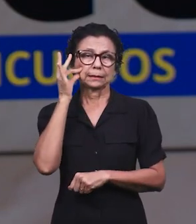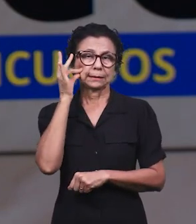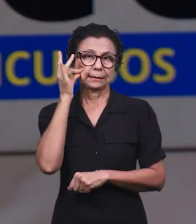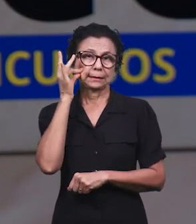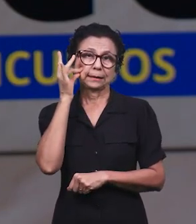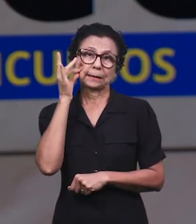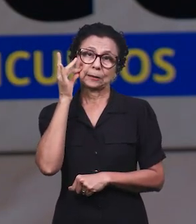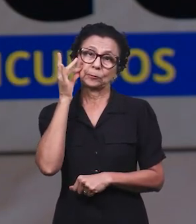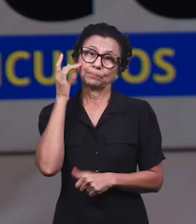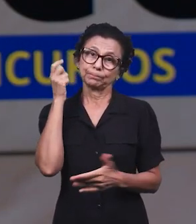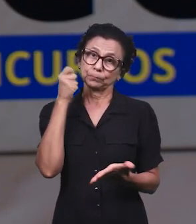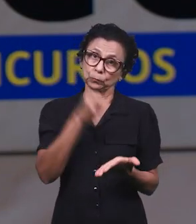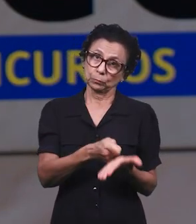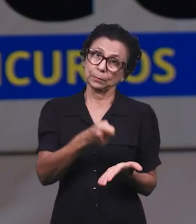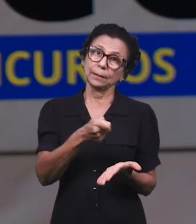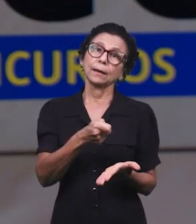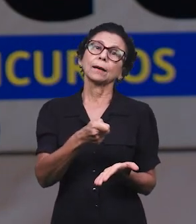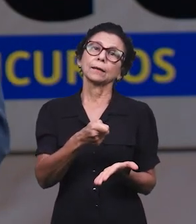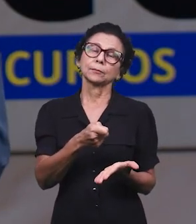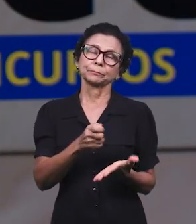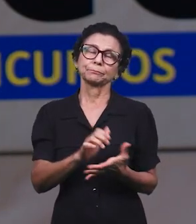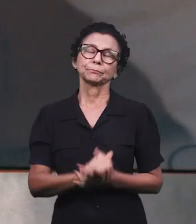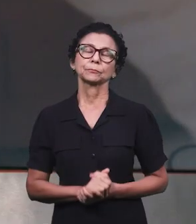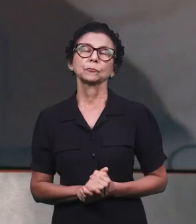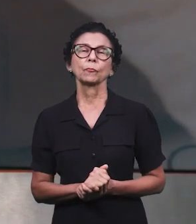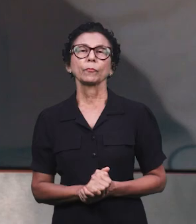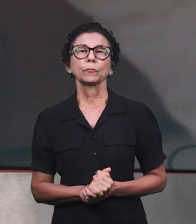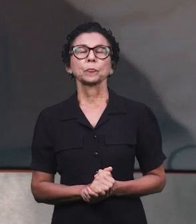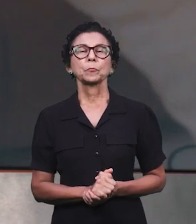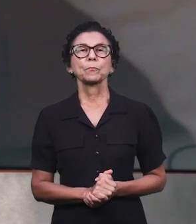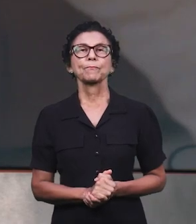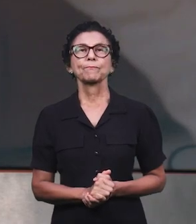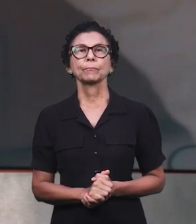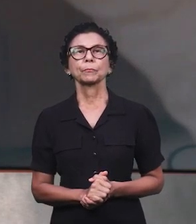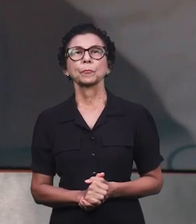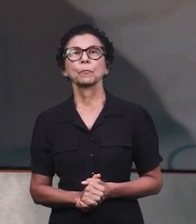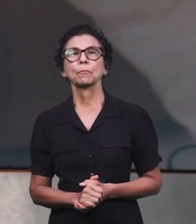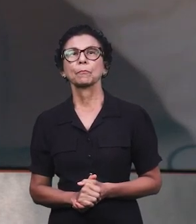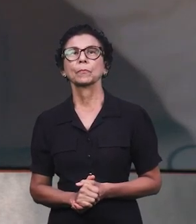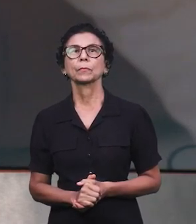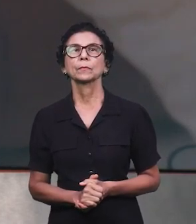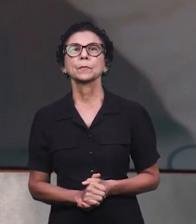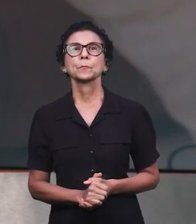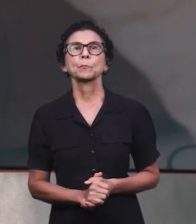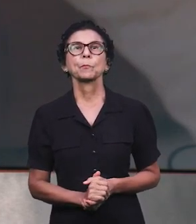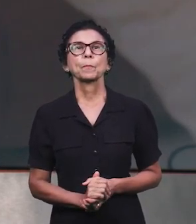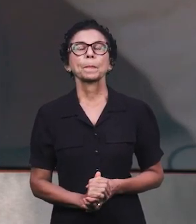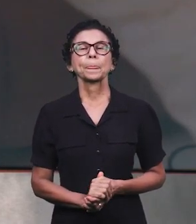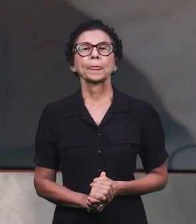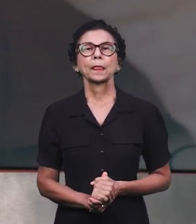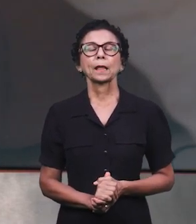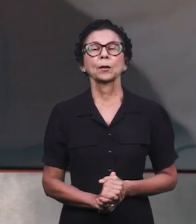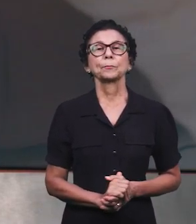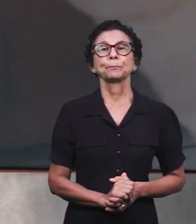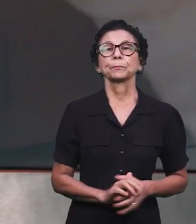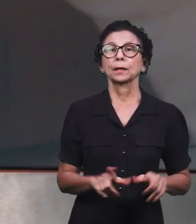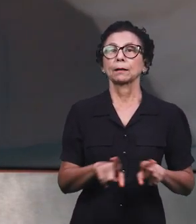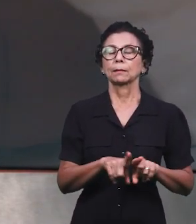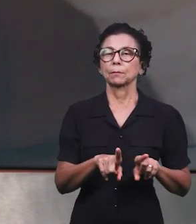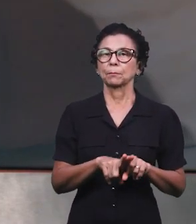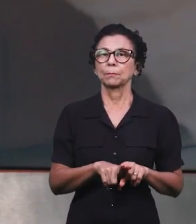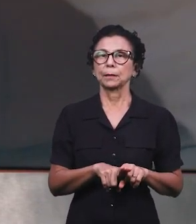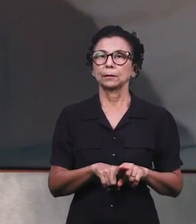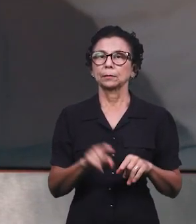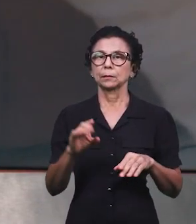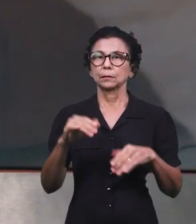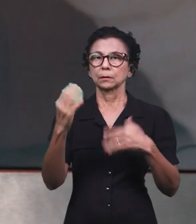foi pré-determinada, tudo bem? Então, horários mais rígidos. Outra coisa, às vezes, dependendo do concurso, você vai